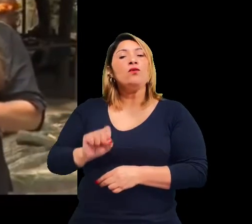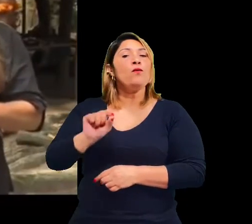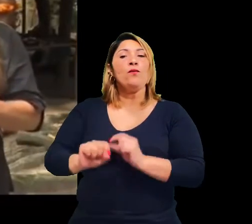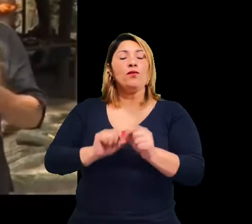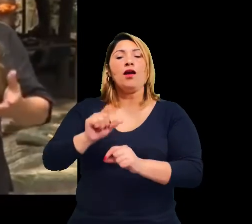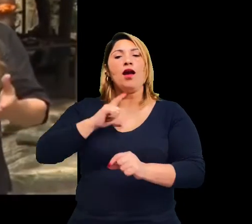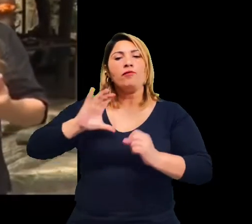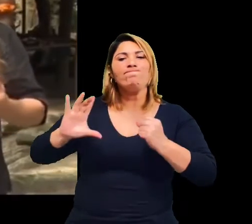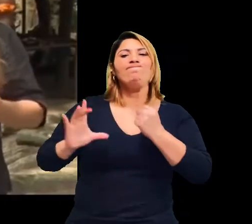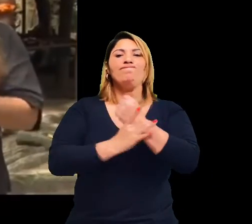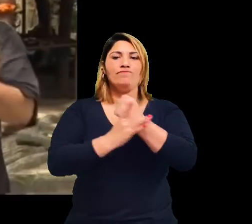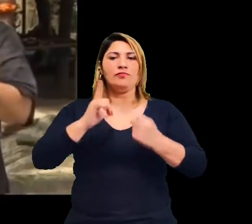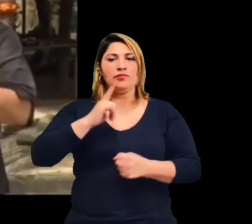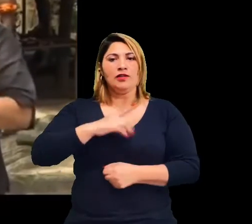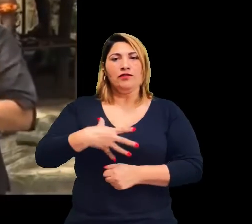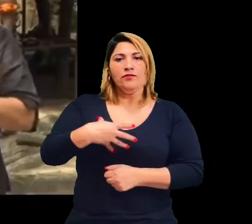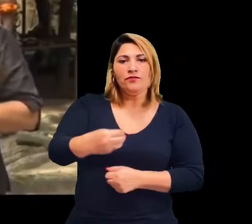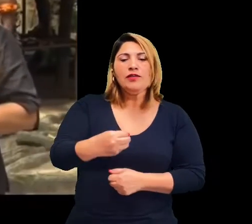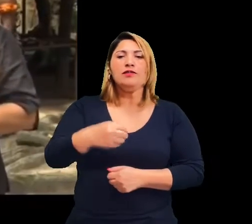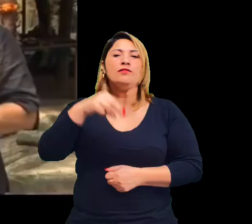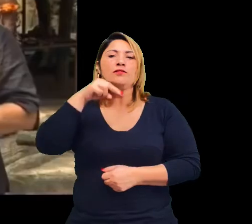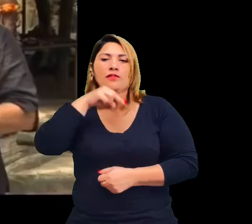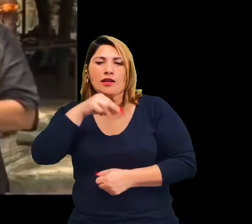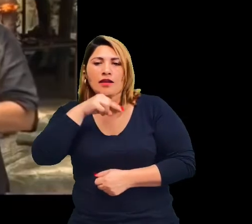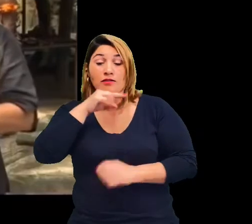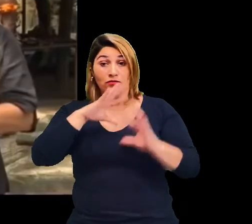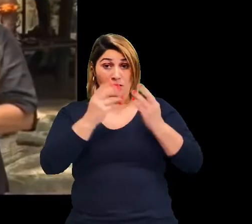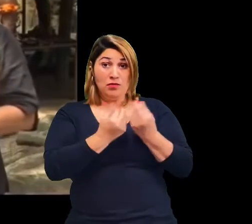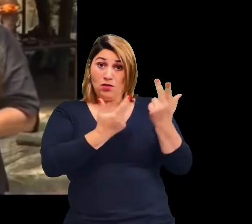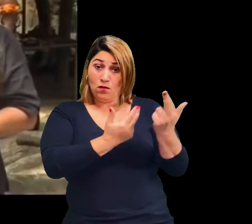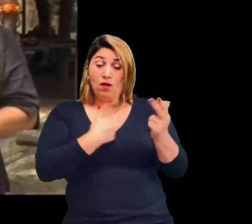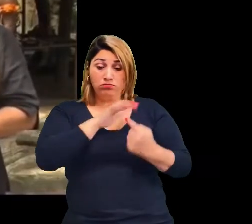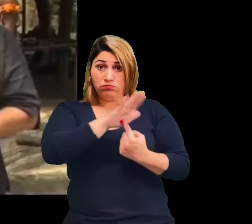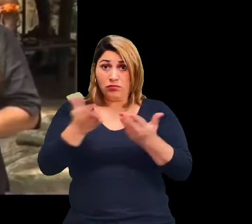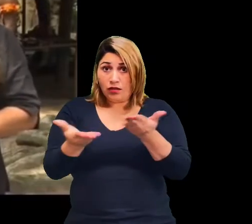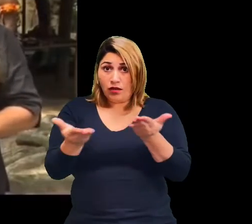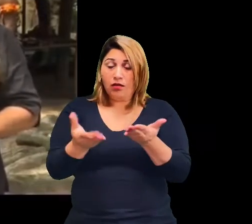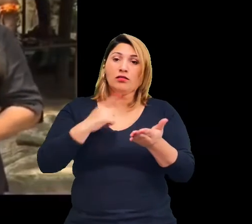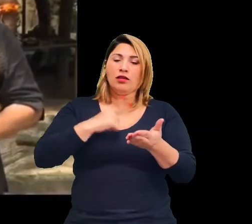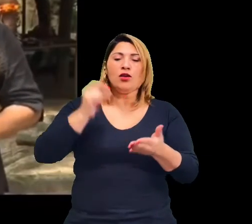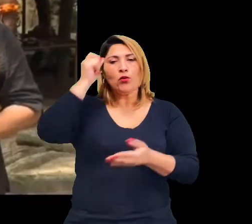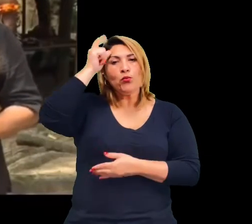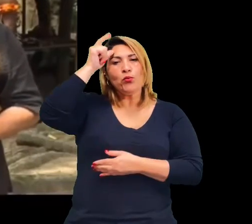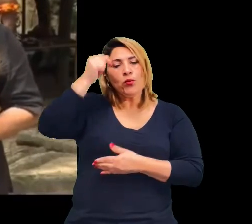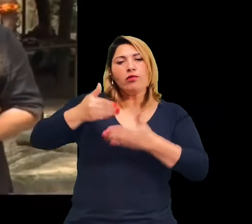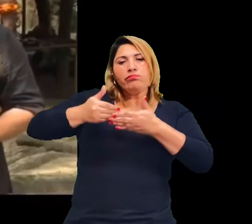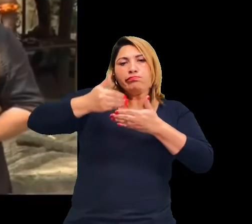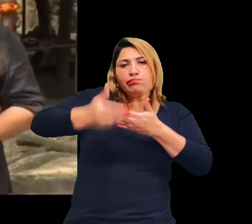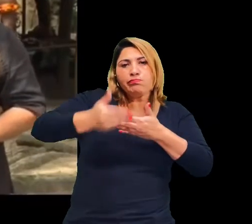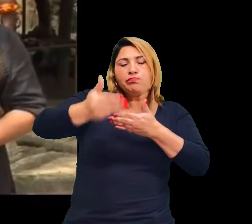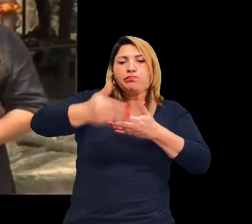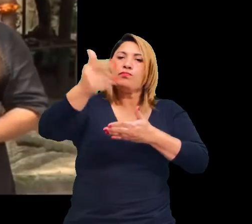filhos, netos de famílias como a do Pardal e da Dajuda possam levar adiante sua cultura e